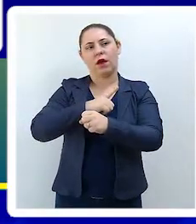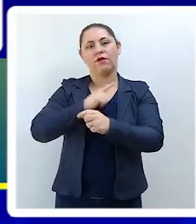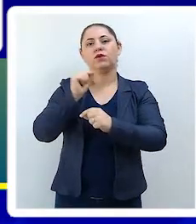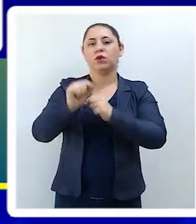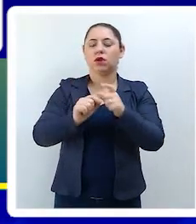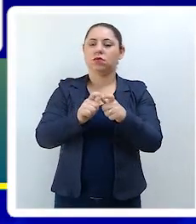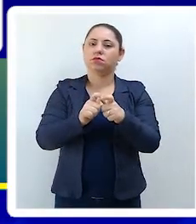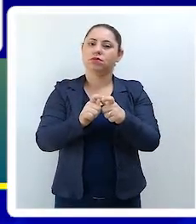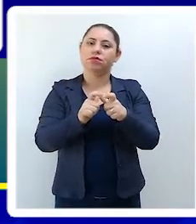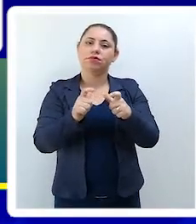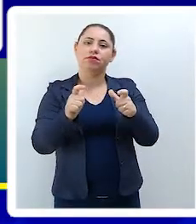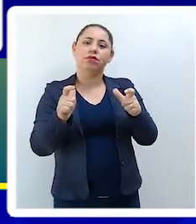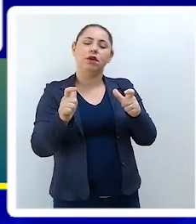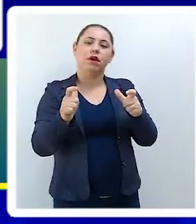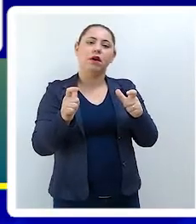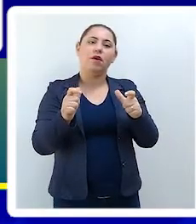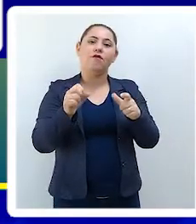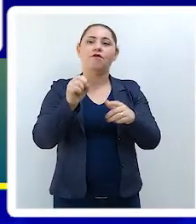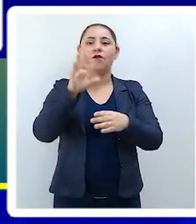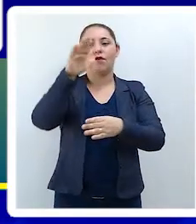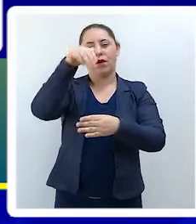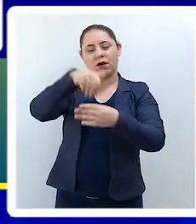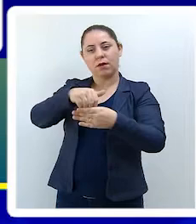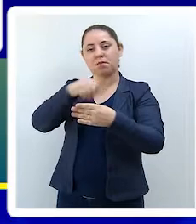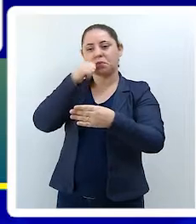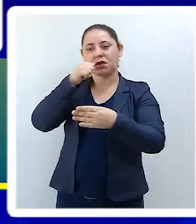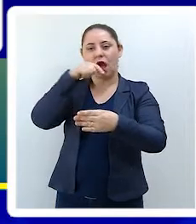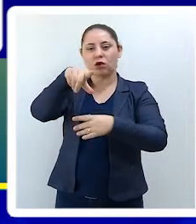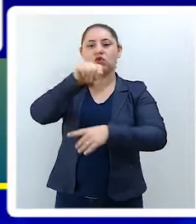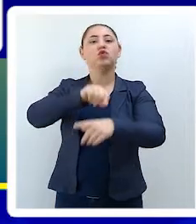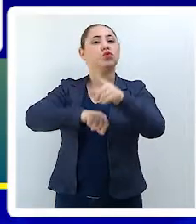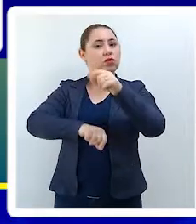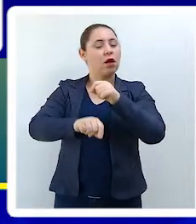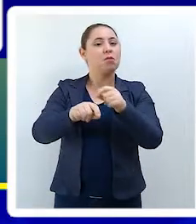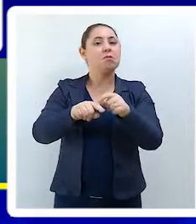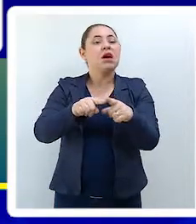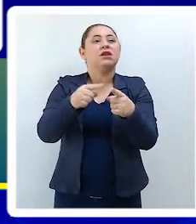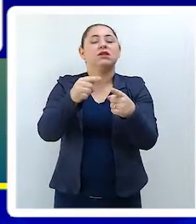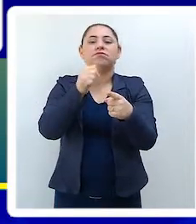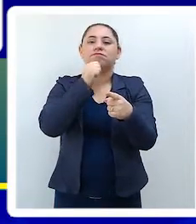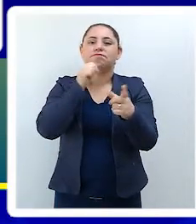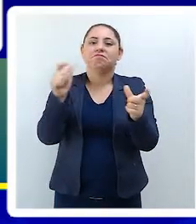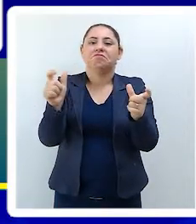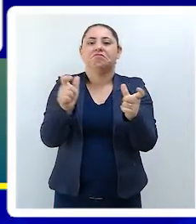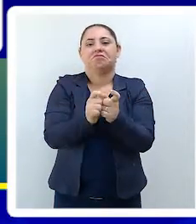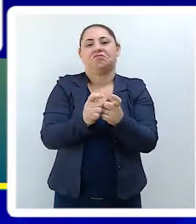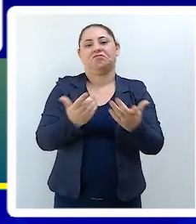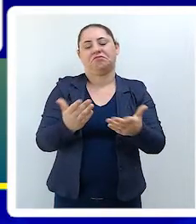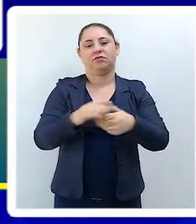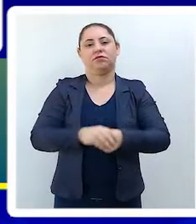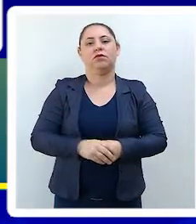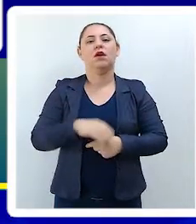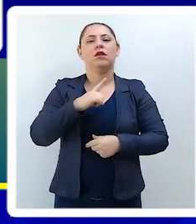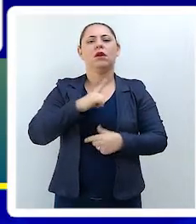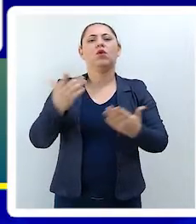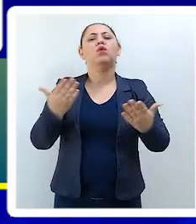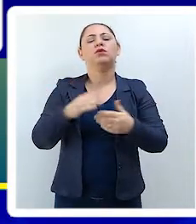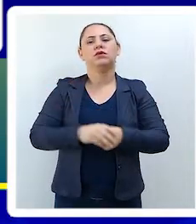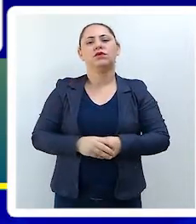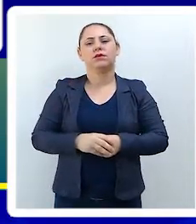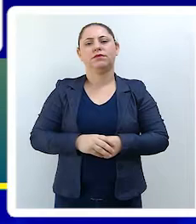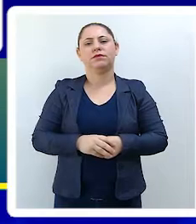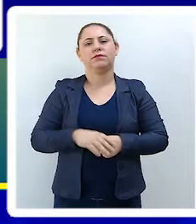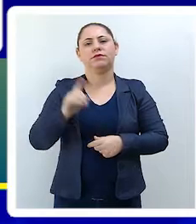um incremento de mulheres eleitas, mas ainda muito pequeno, né? Então, o que a gente tem